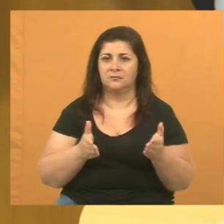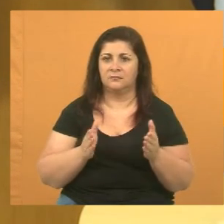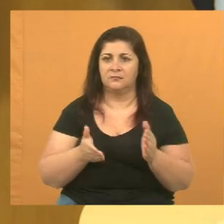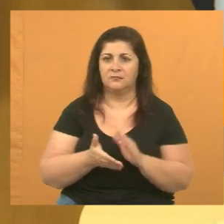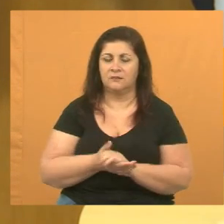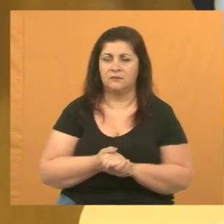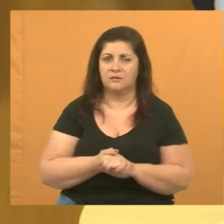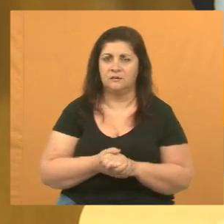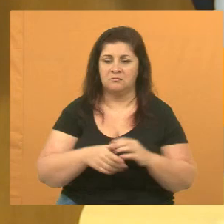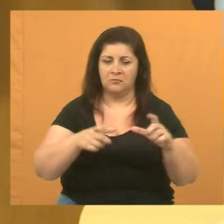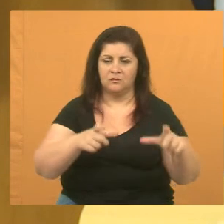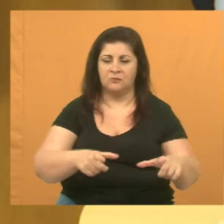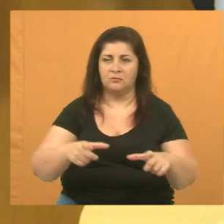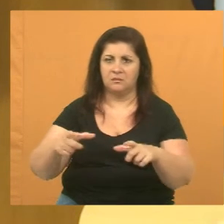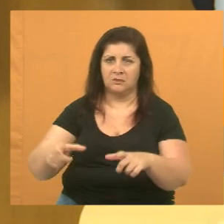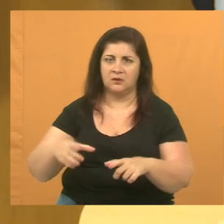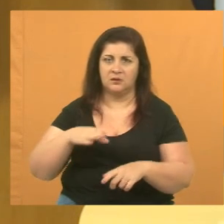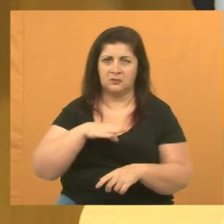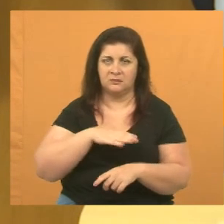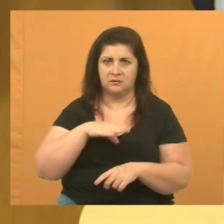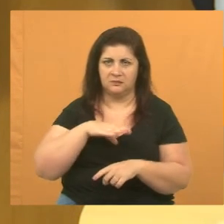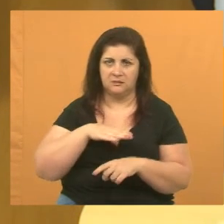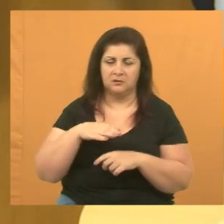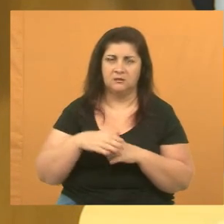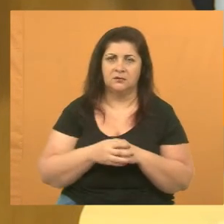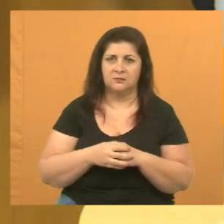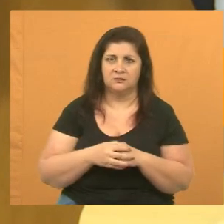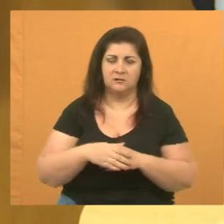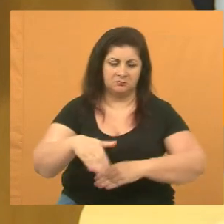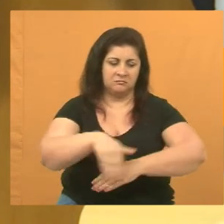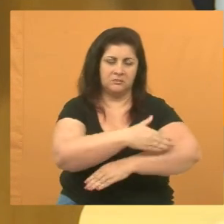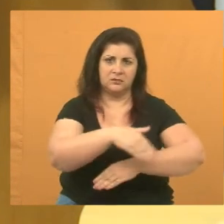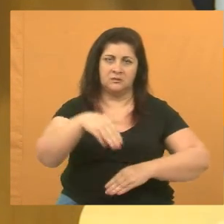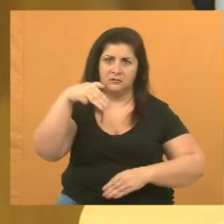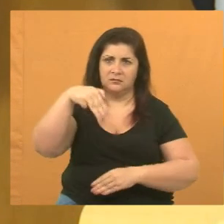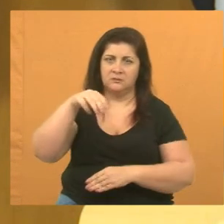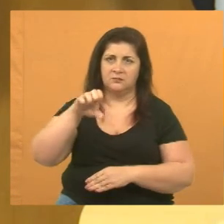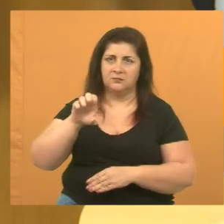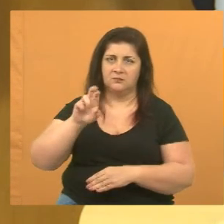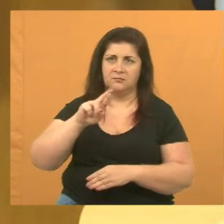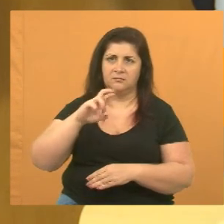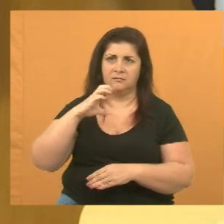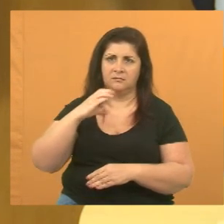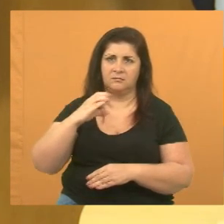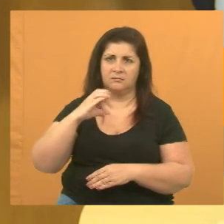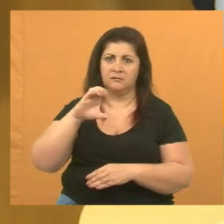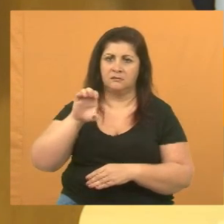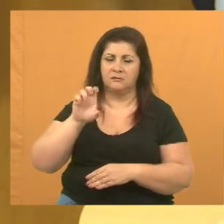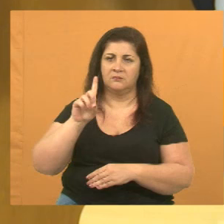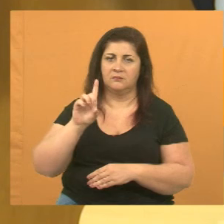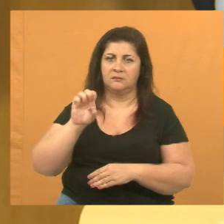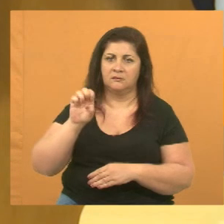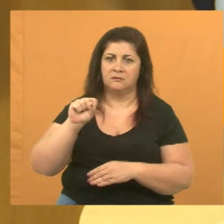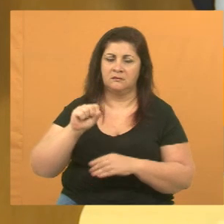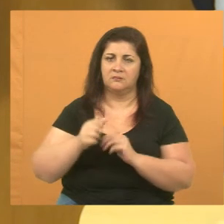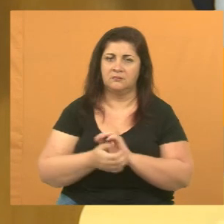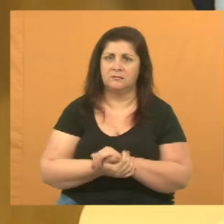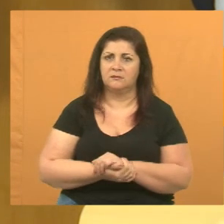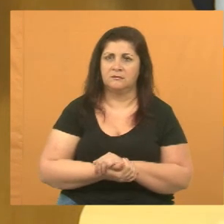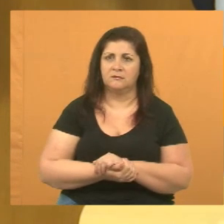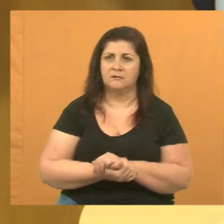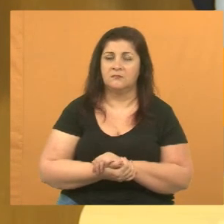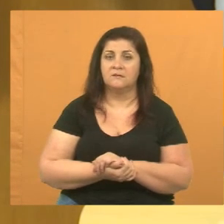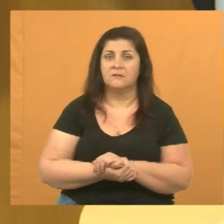uns pontos da cidade, como é o caso lá da Estrada dos Mercedes. A prefeitura